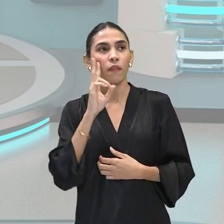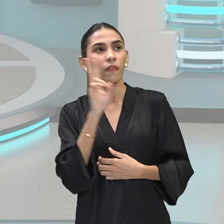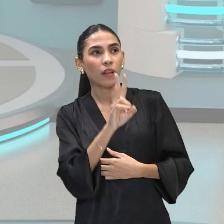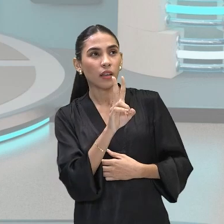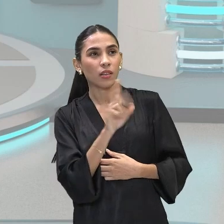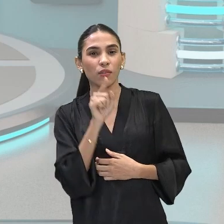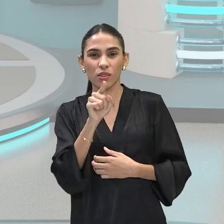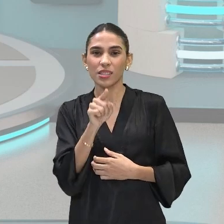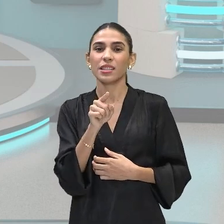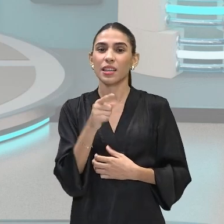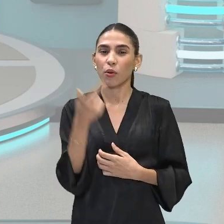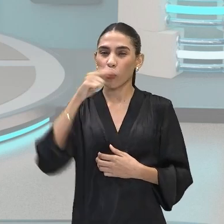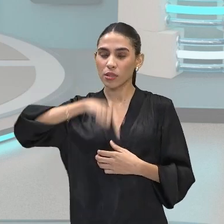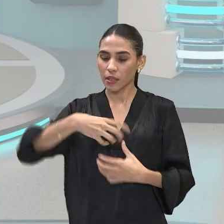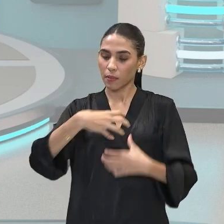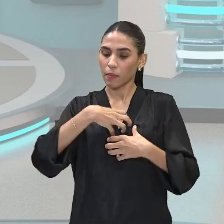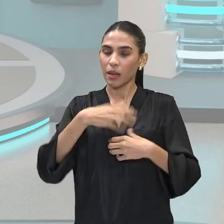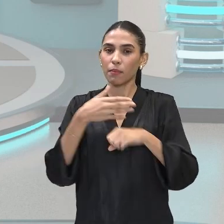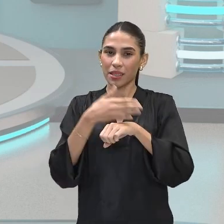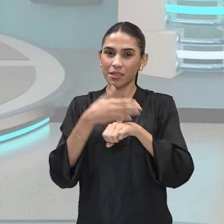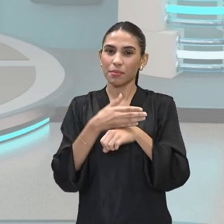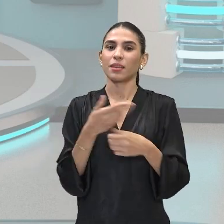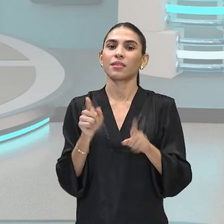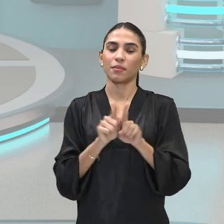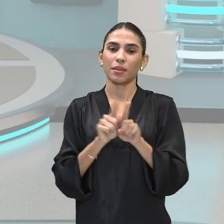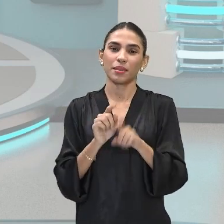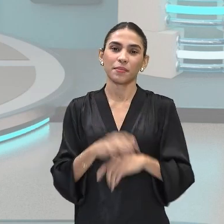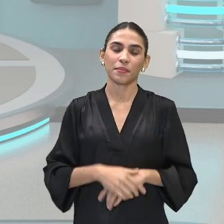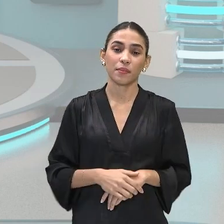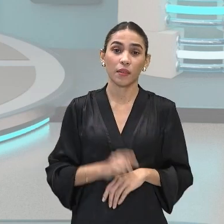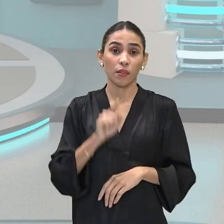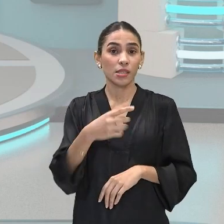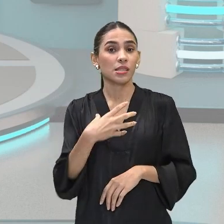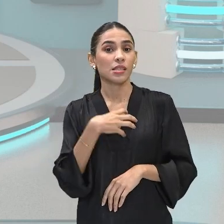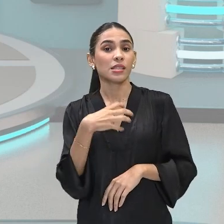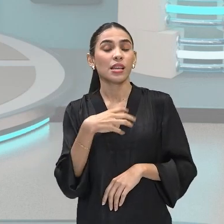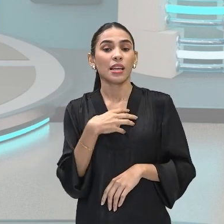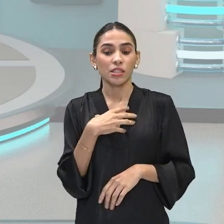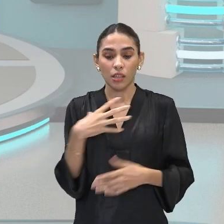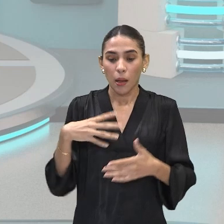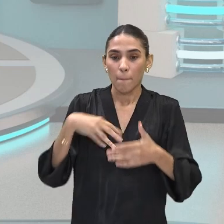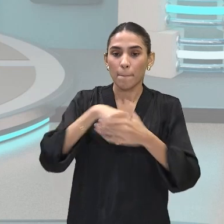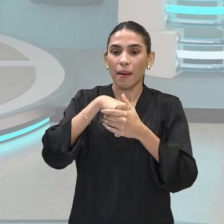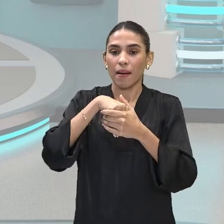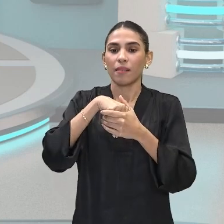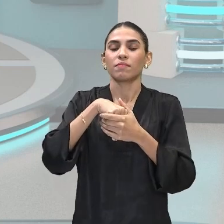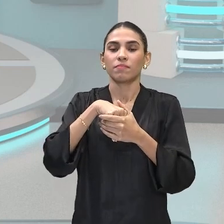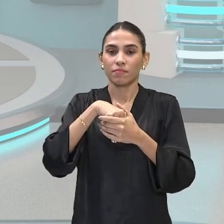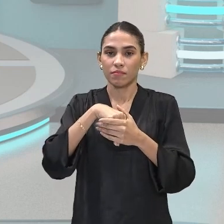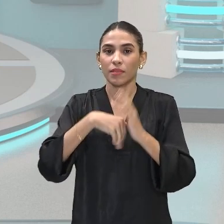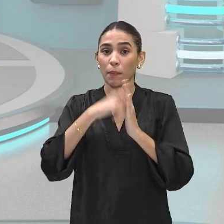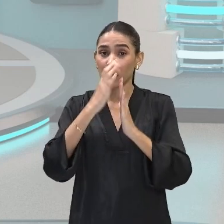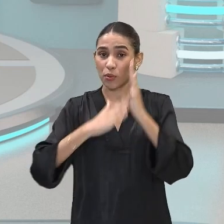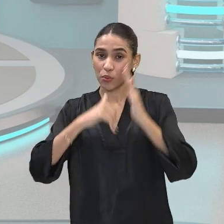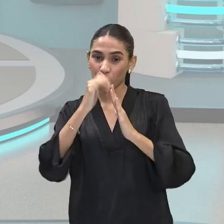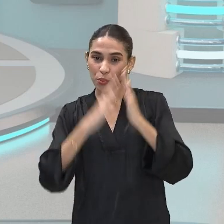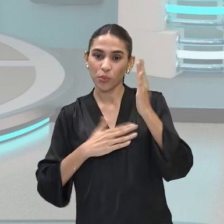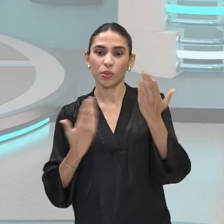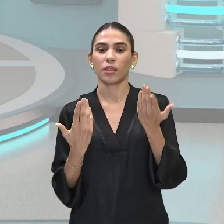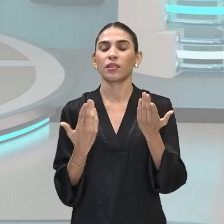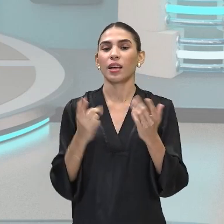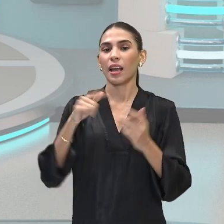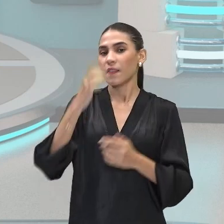está participando daquela obra de arte. Então, você se sente integrante ali daquela obra, né? É